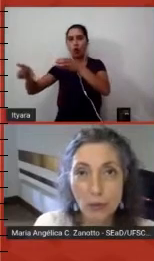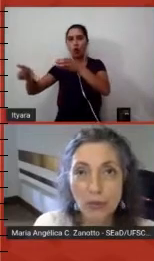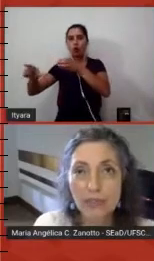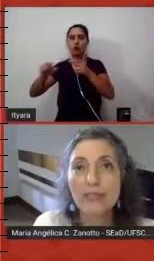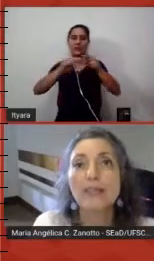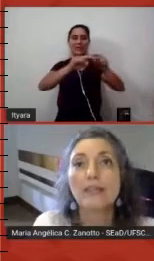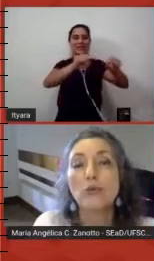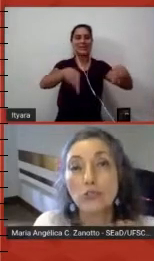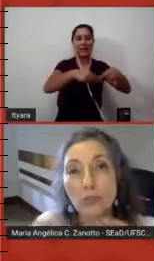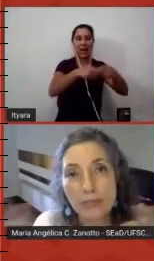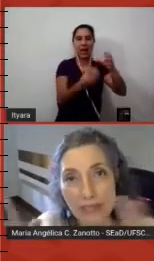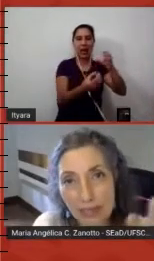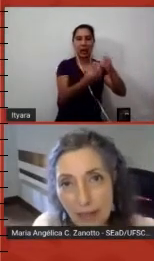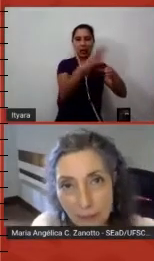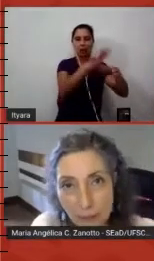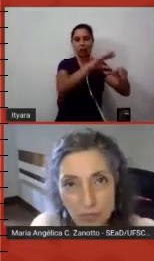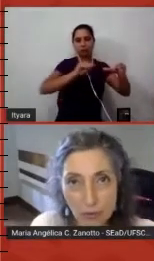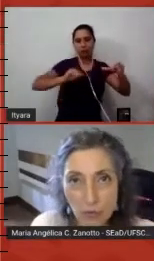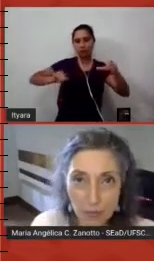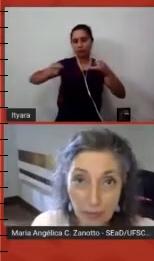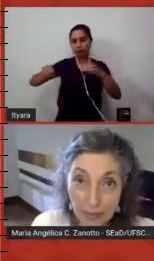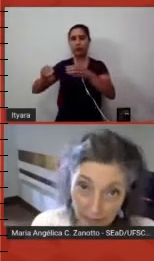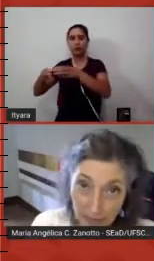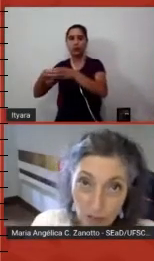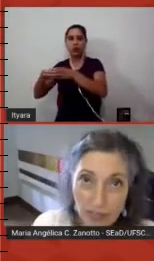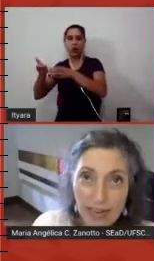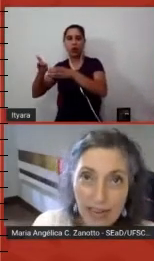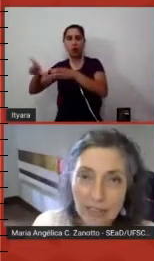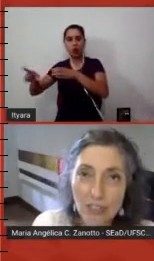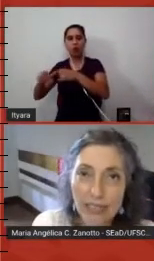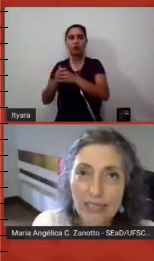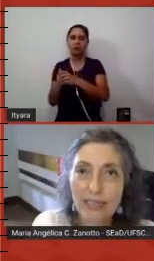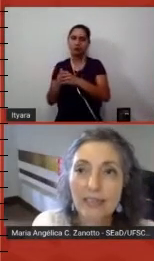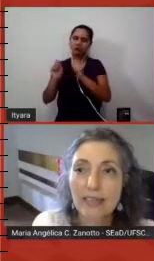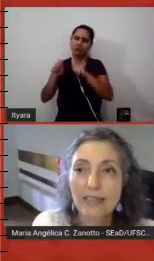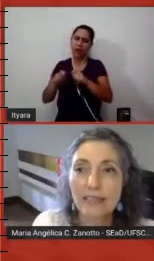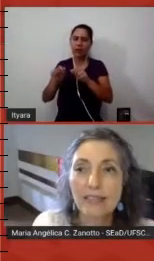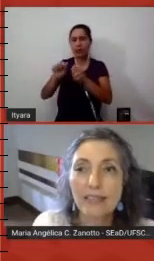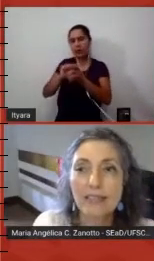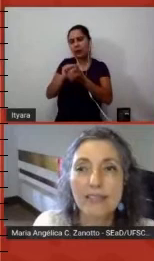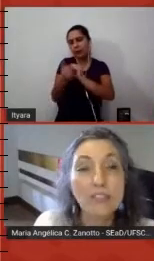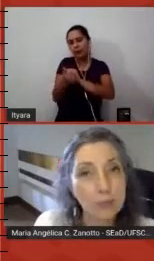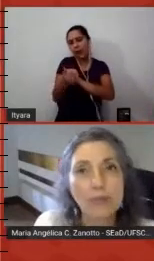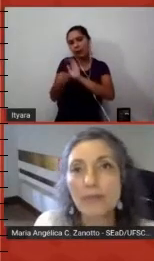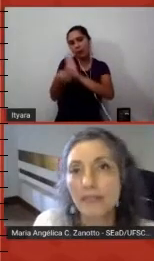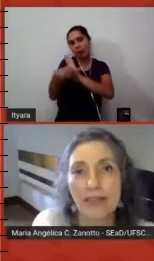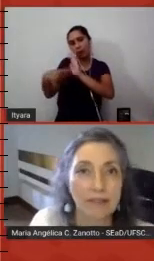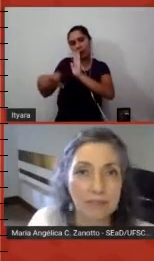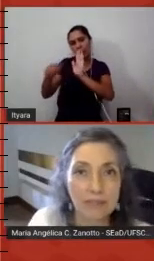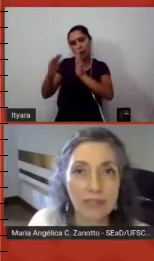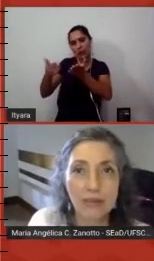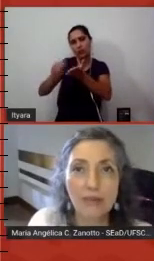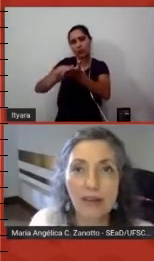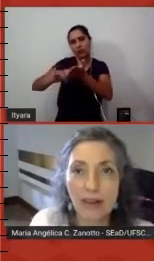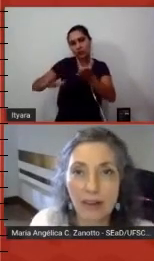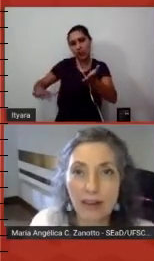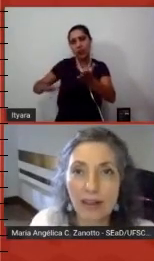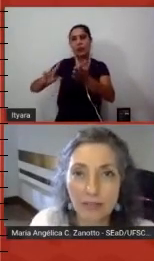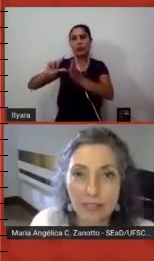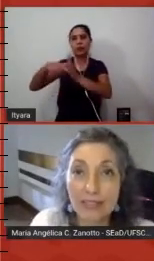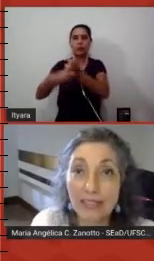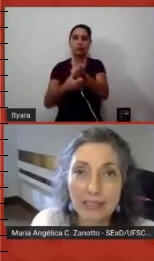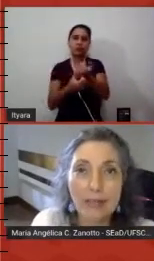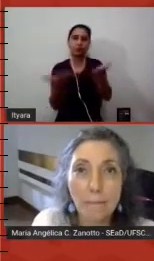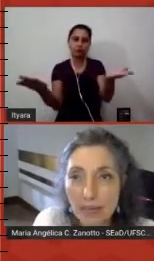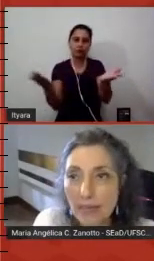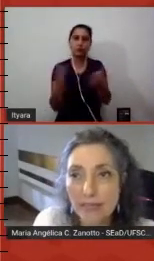sala para outra, customizar para aquela atividade, né, e disponibilizar. Então,